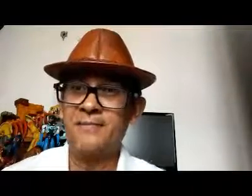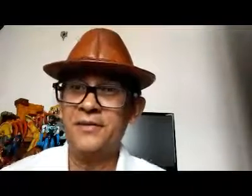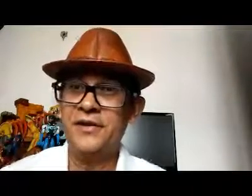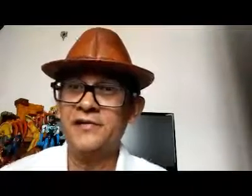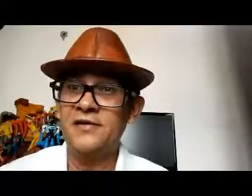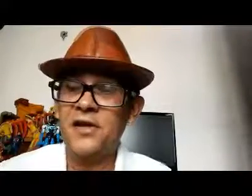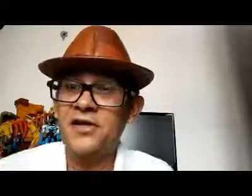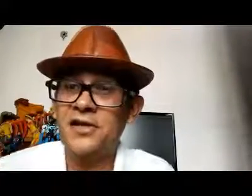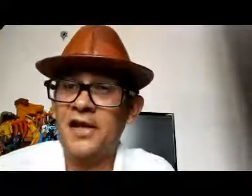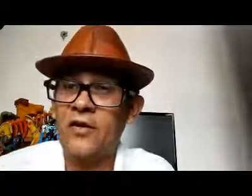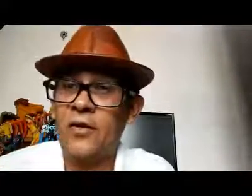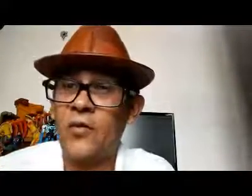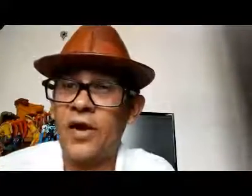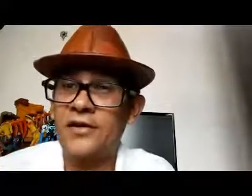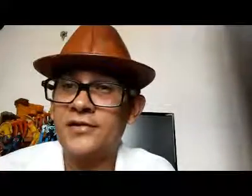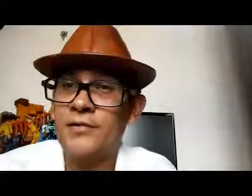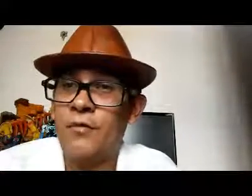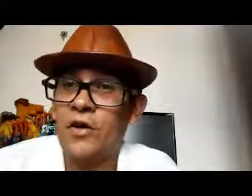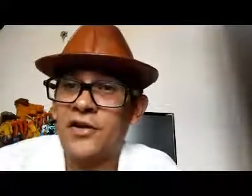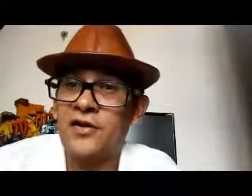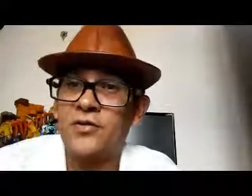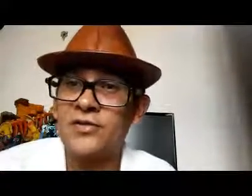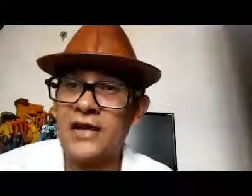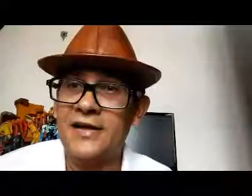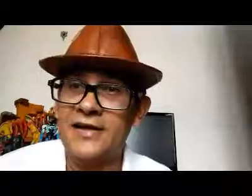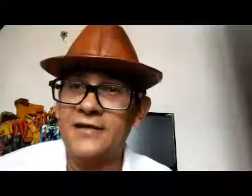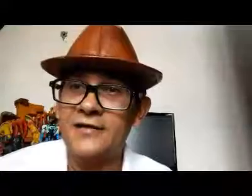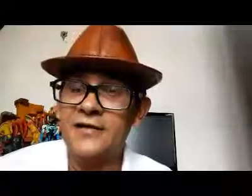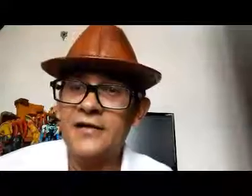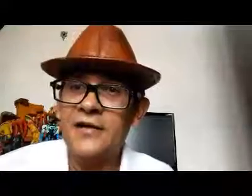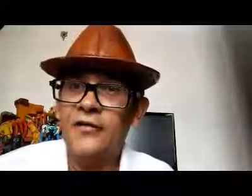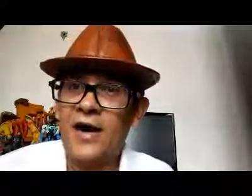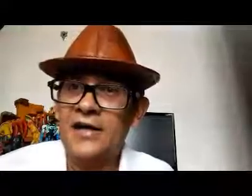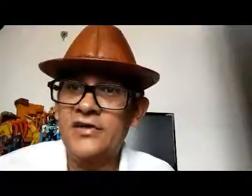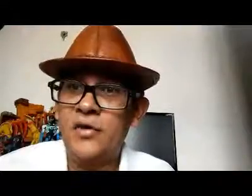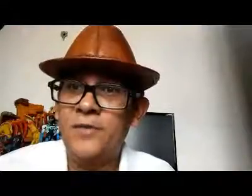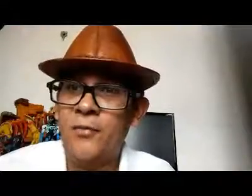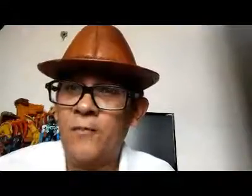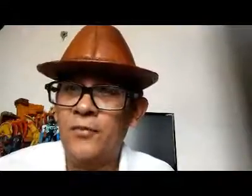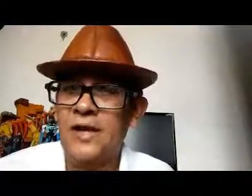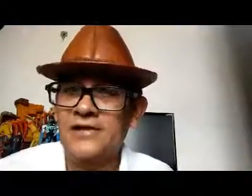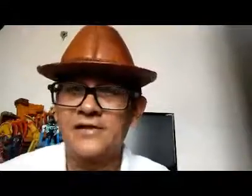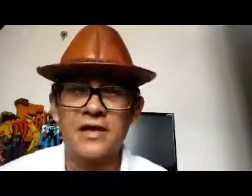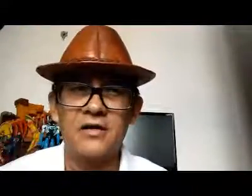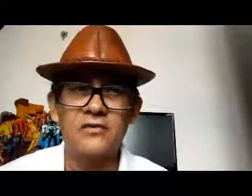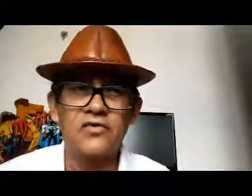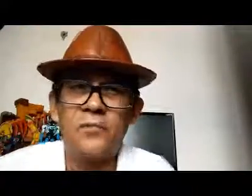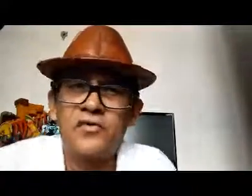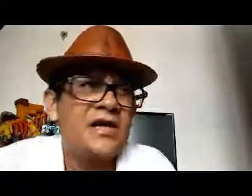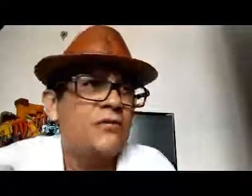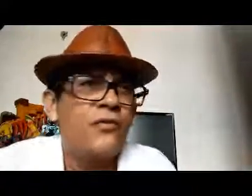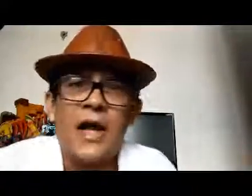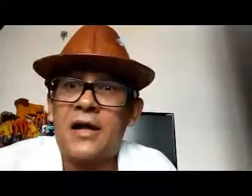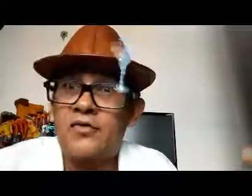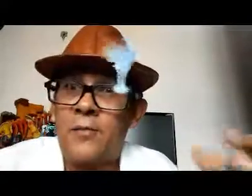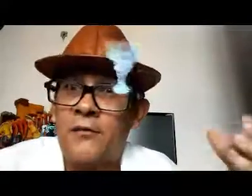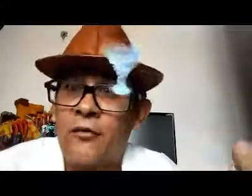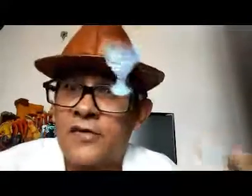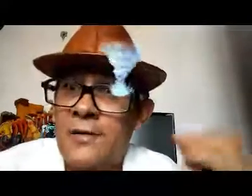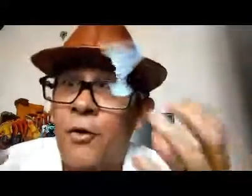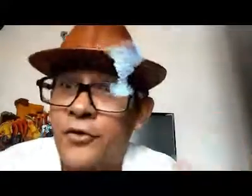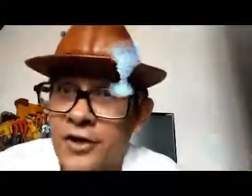de sapiência, esbanjando eloquência, se mostra discursadeira, fala sobre população, sobre um certo